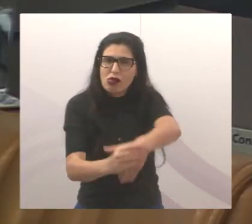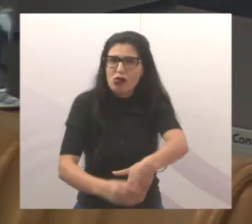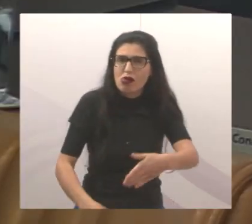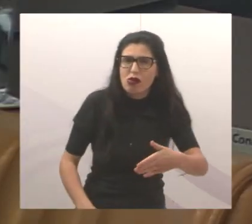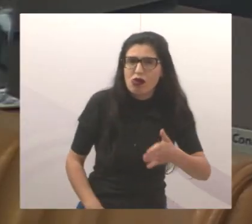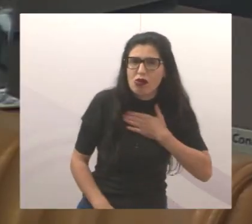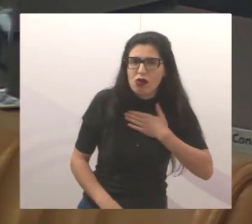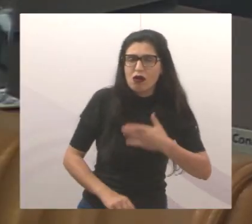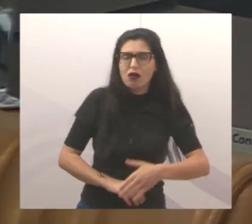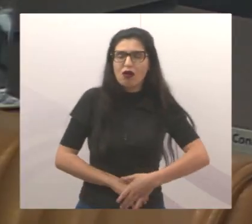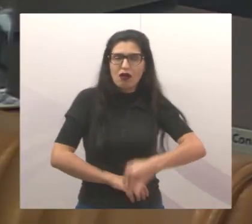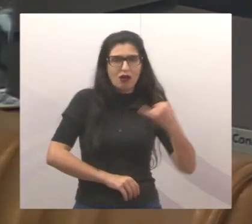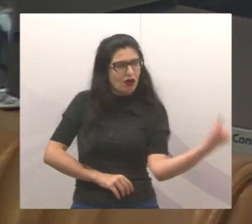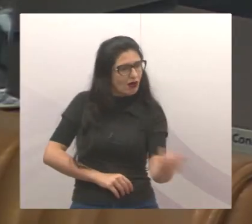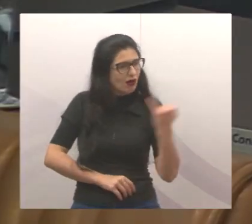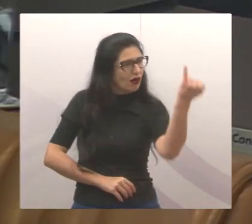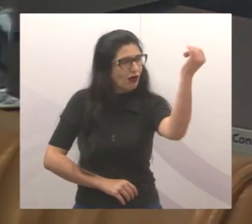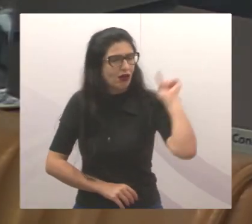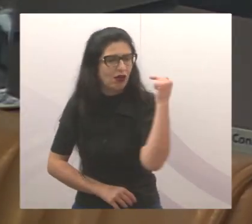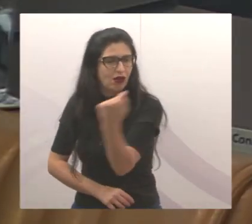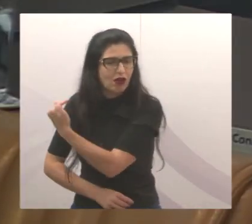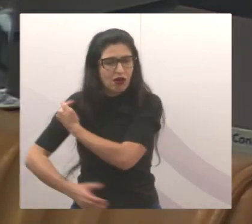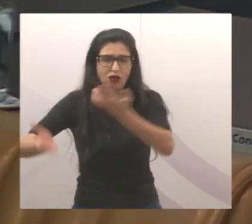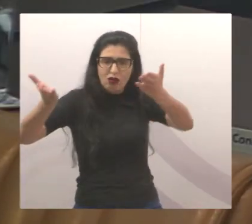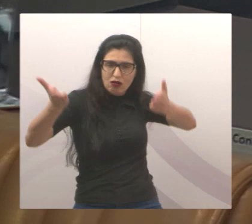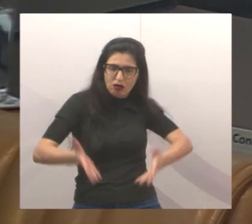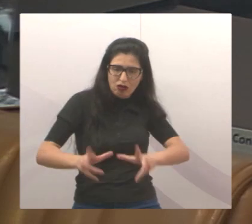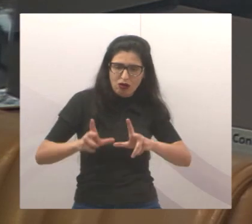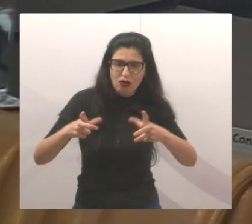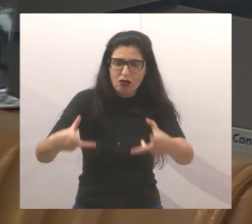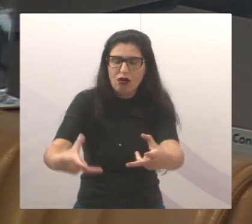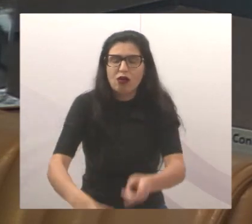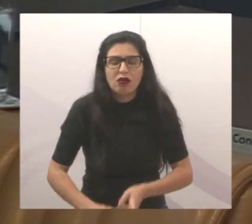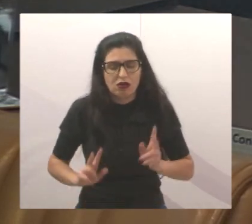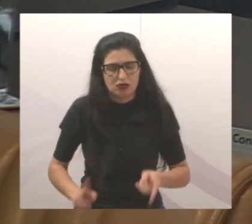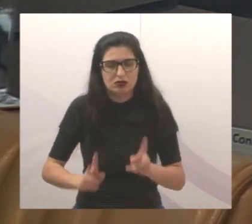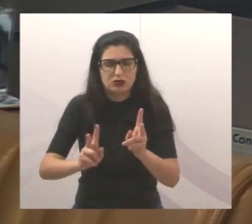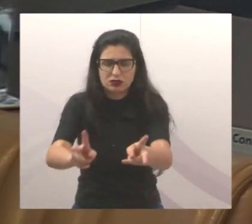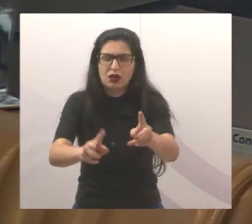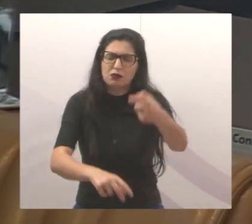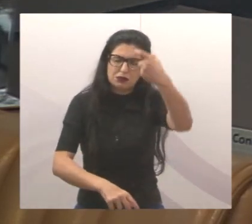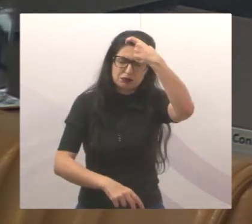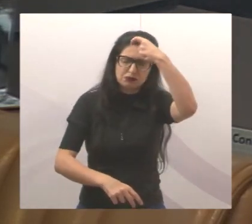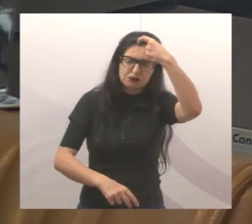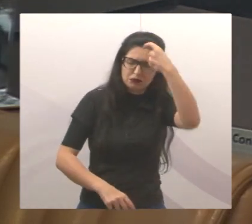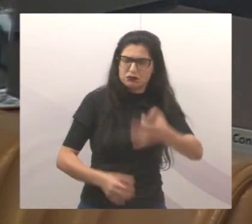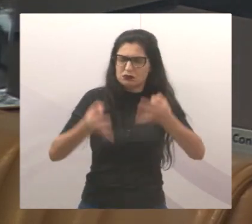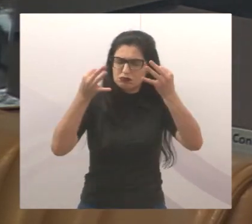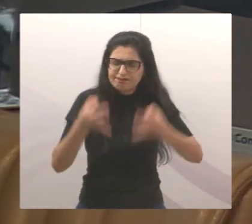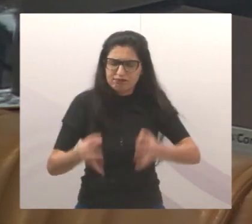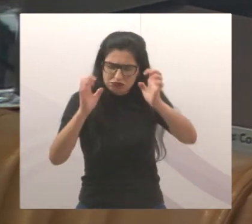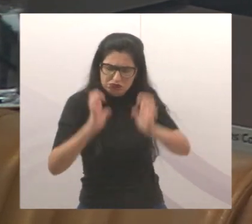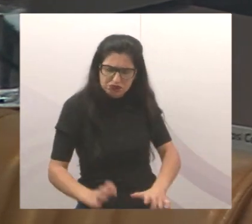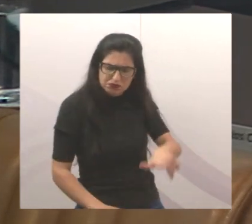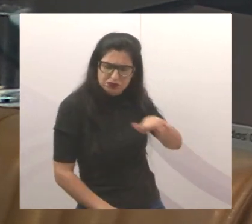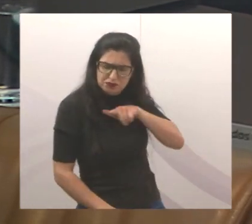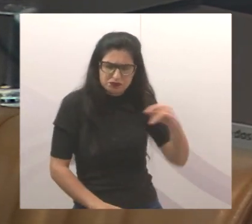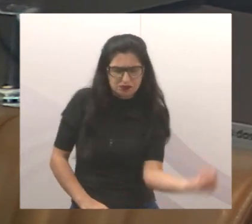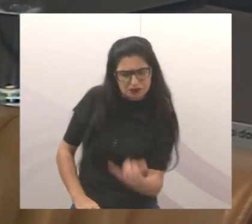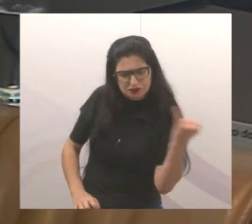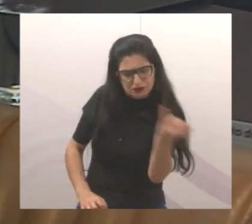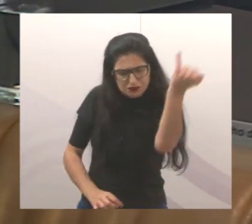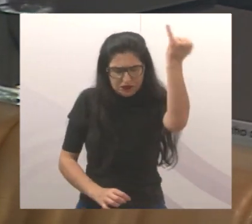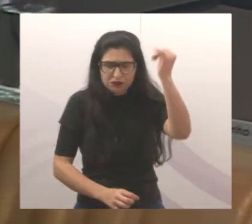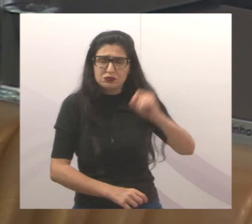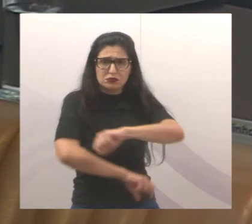importância de estarmos aqui hoje, né, e eu sempre tive coerência no meu votar, eu acho que isso que é importante, né, e eu